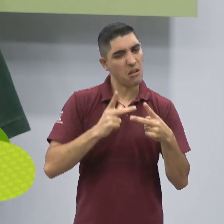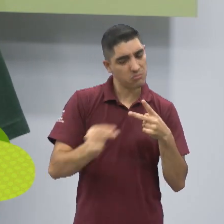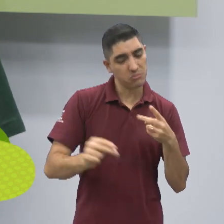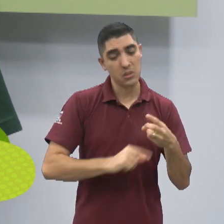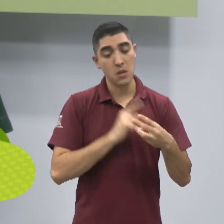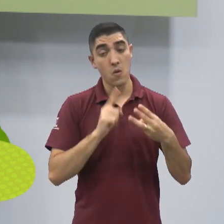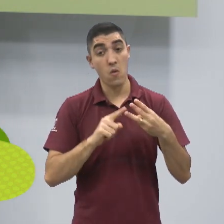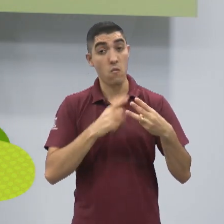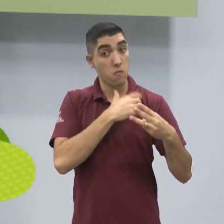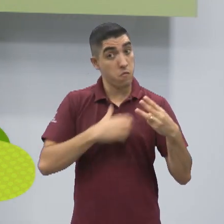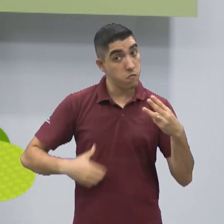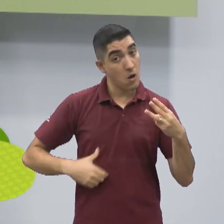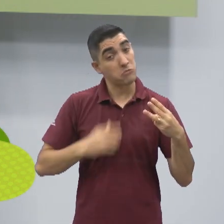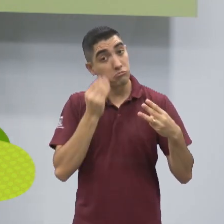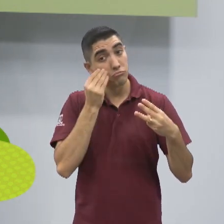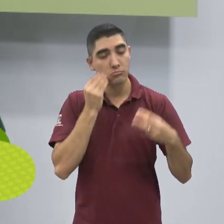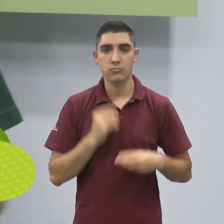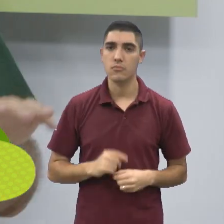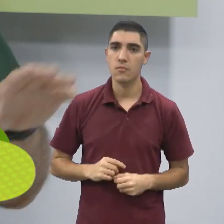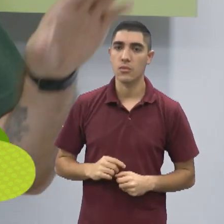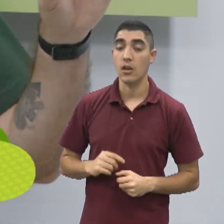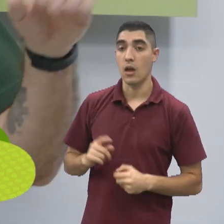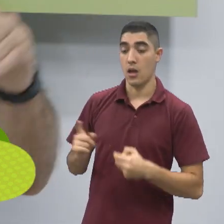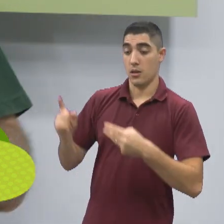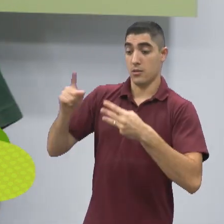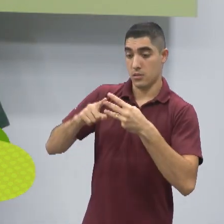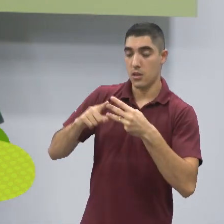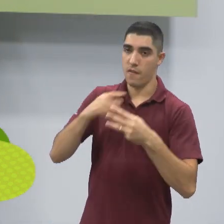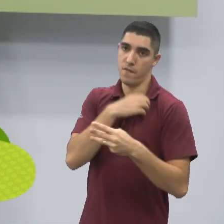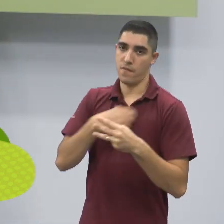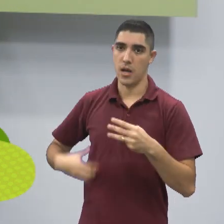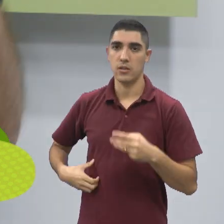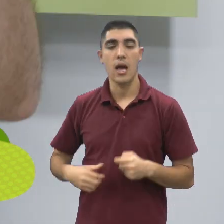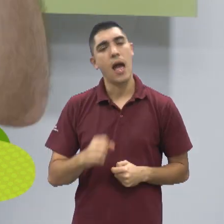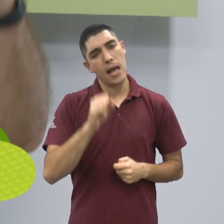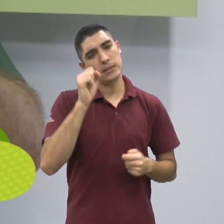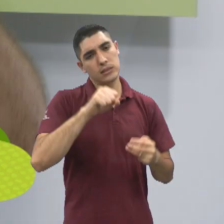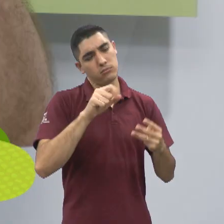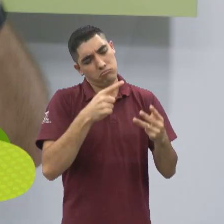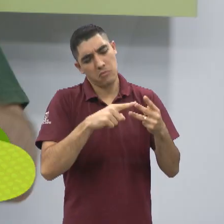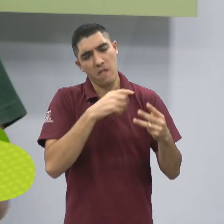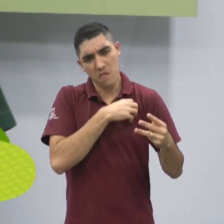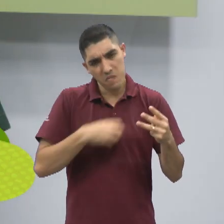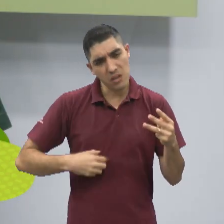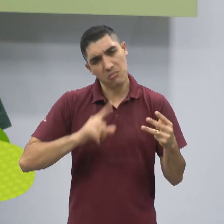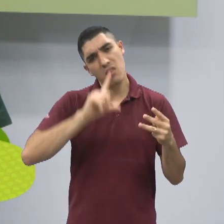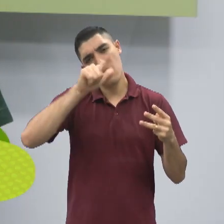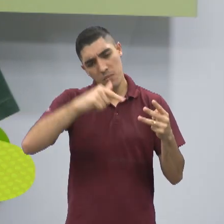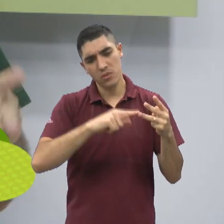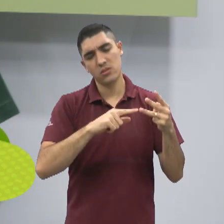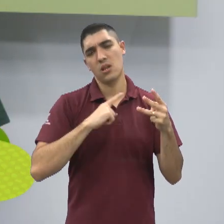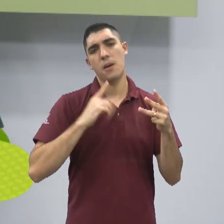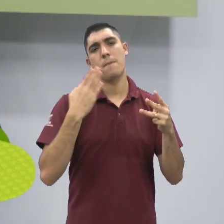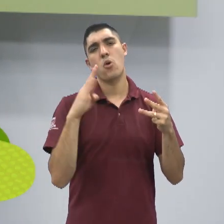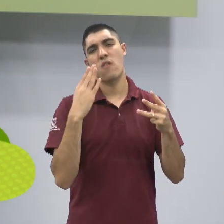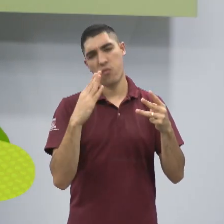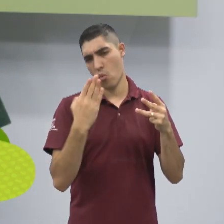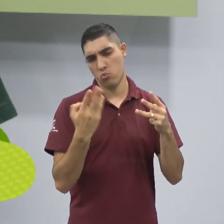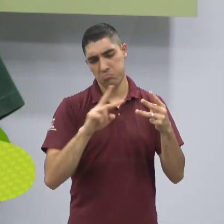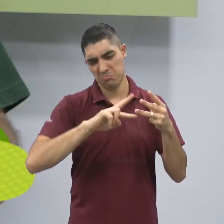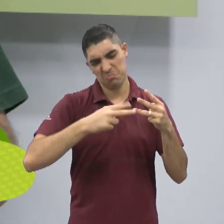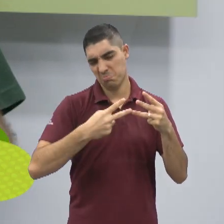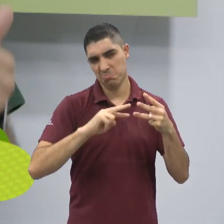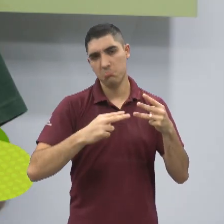Botafogo é uma certeza... Vasco. É o Vasco. Sim, mas vai ter o jogo contra o Botafogo. Tá. Nesse mini campeonato carioca que o São José vai